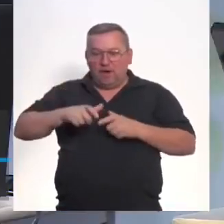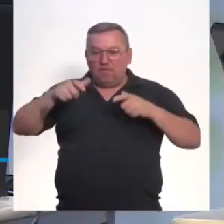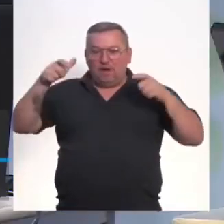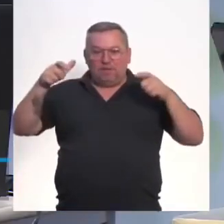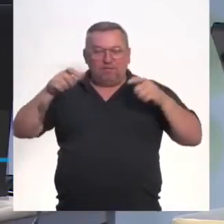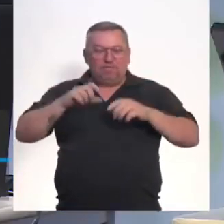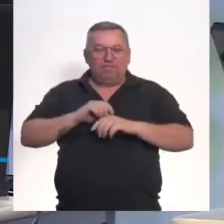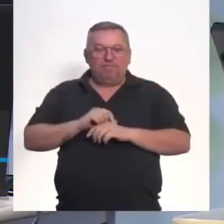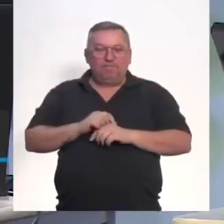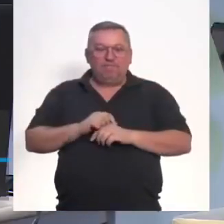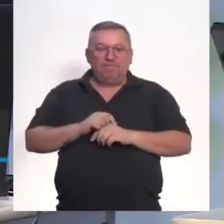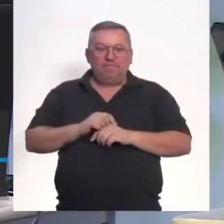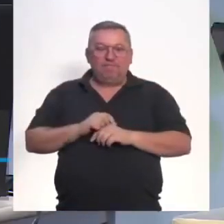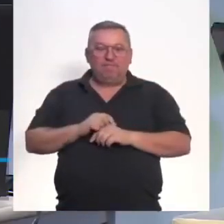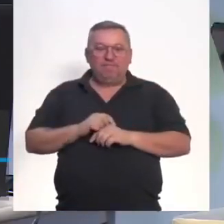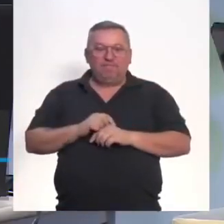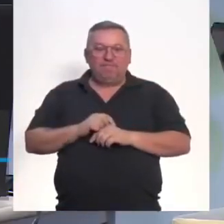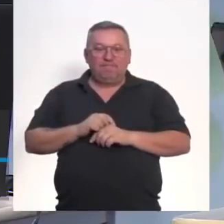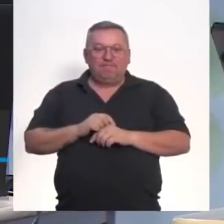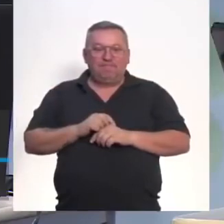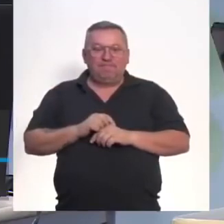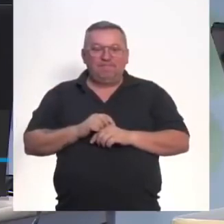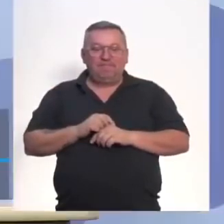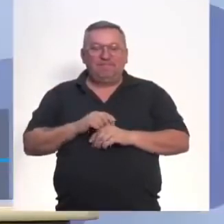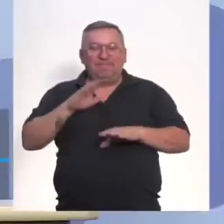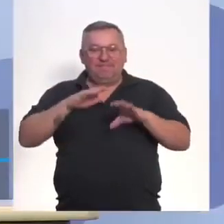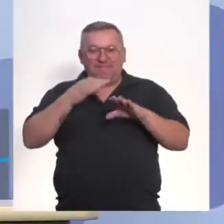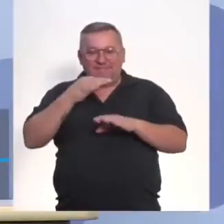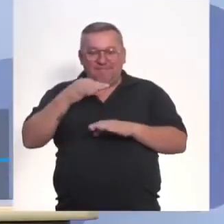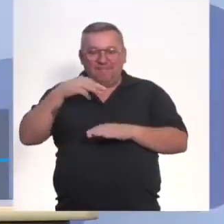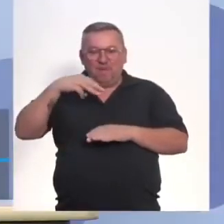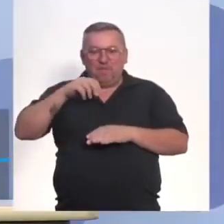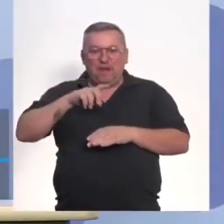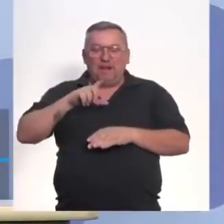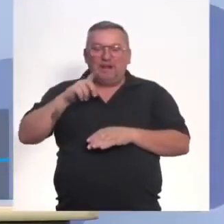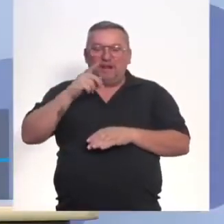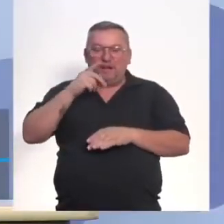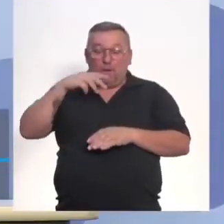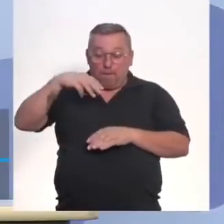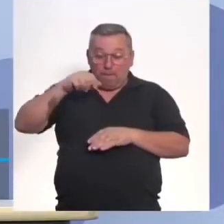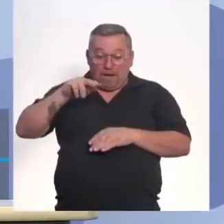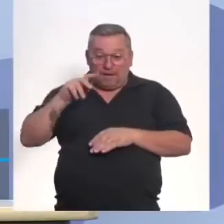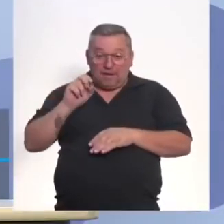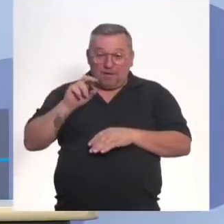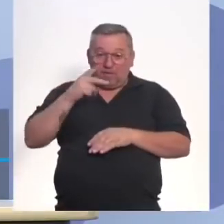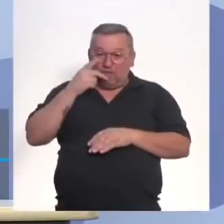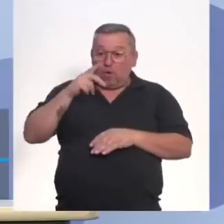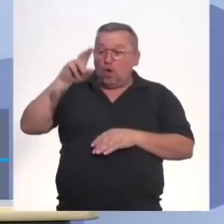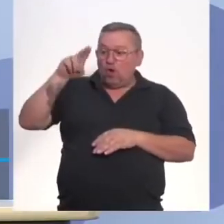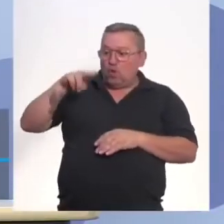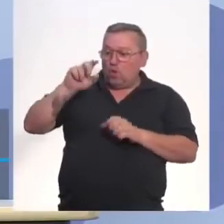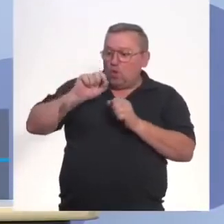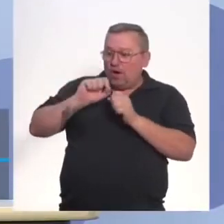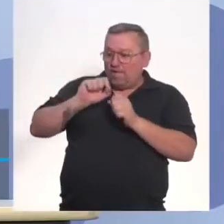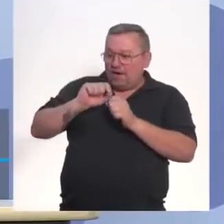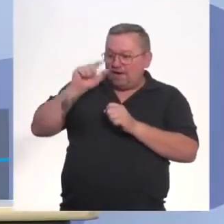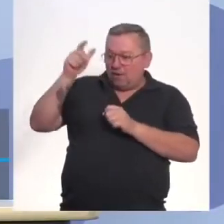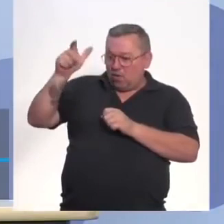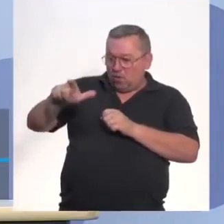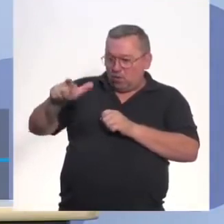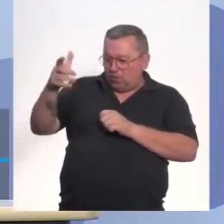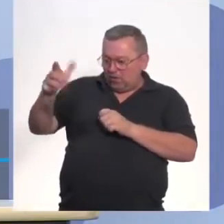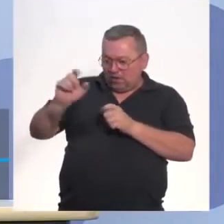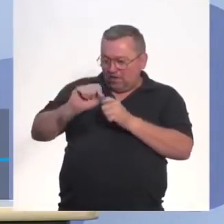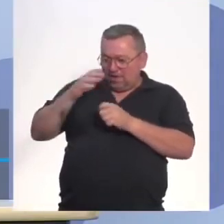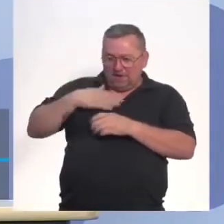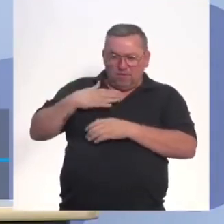né? Ó. Às vezes você se acha, mas não é o maioral. Aí o Matheus falou uma moral bem legal também, ó. Nunca faça com os outros o que não querem que faça com